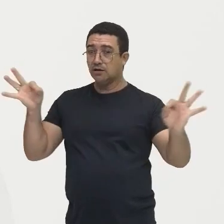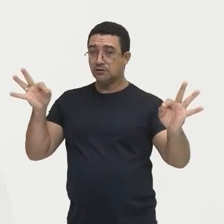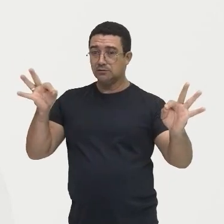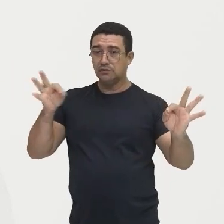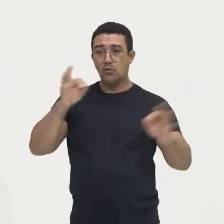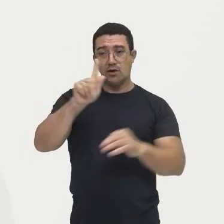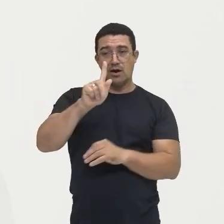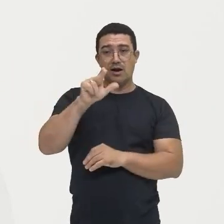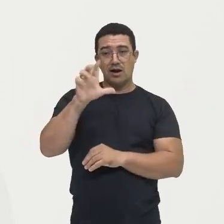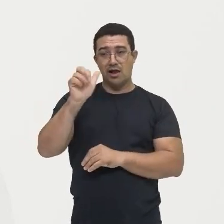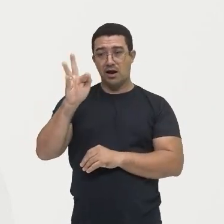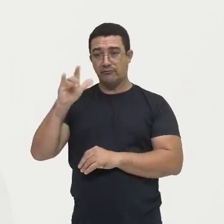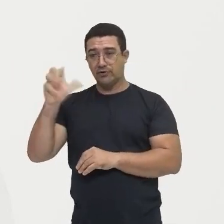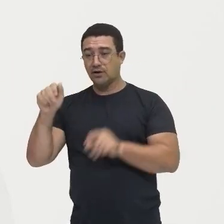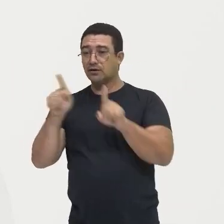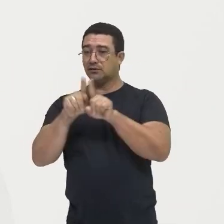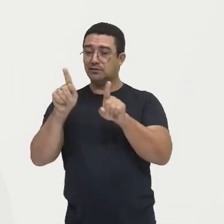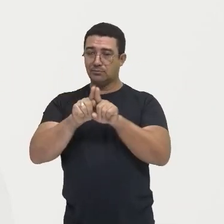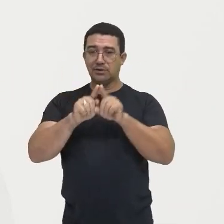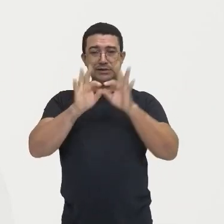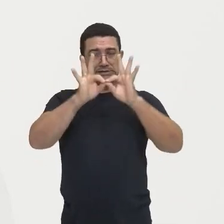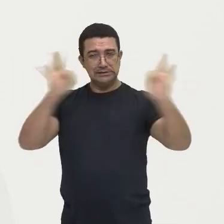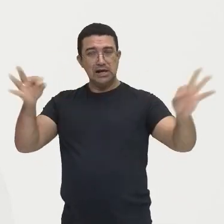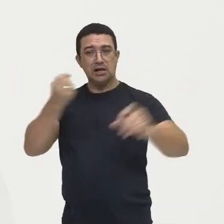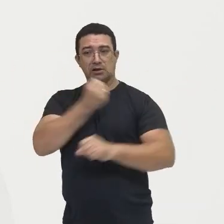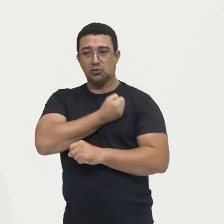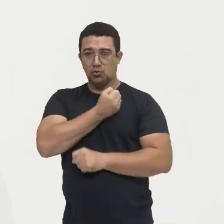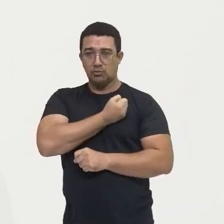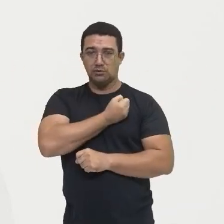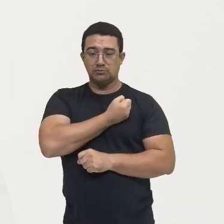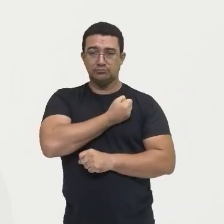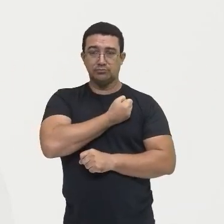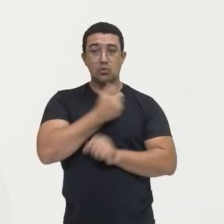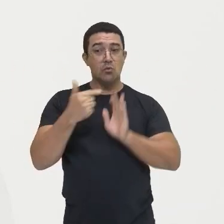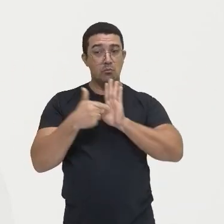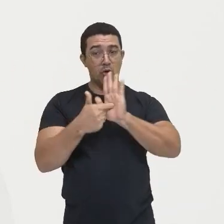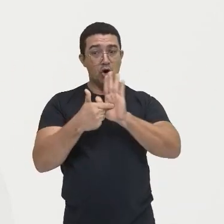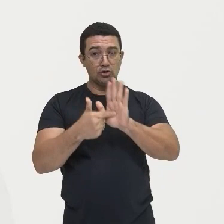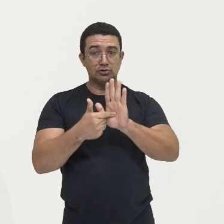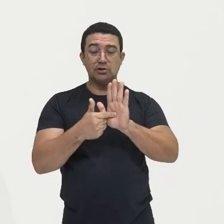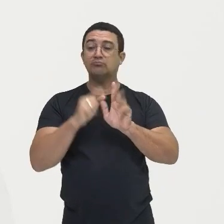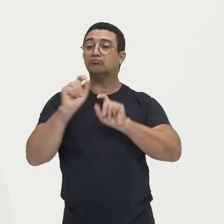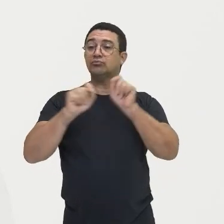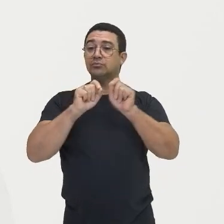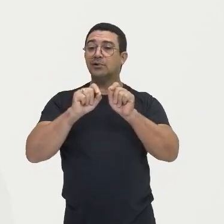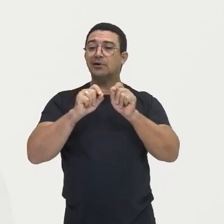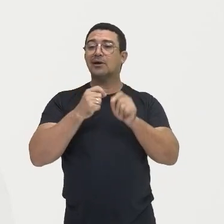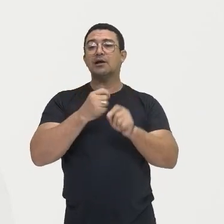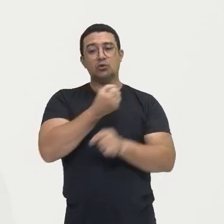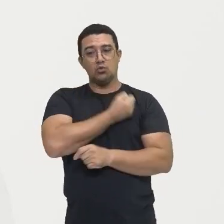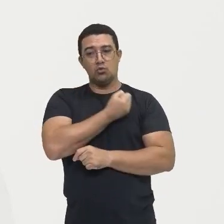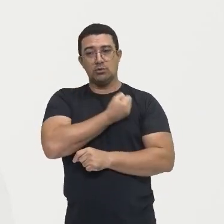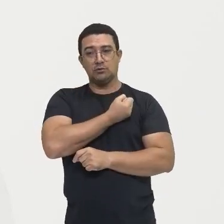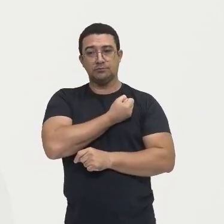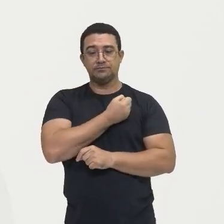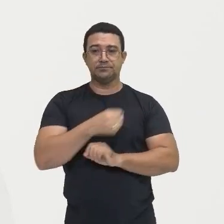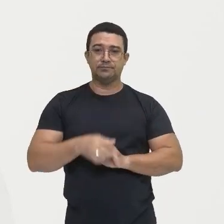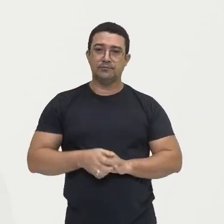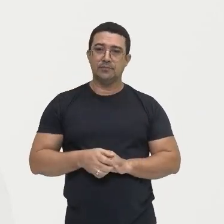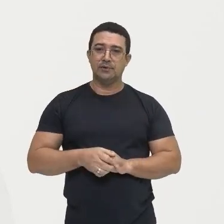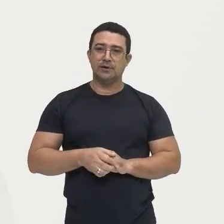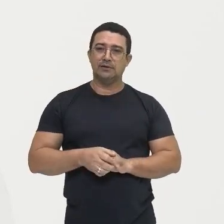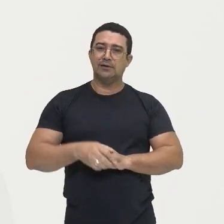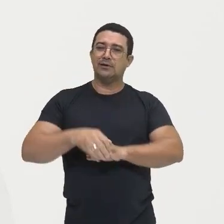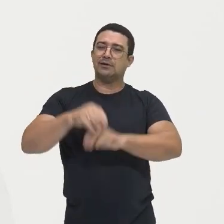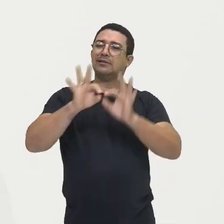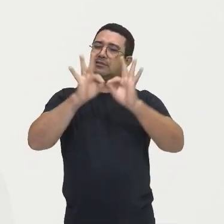bem? A escala numérica, como o próprio nome sugere, ela vem representada por números, tudo bem? E a escala